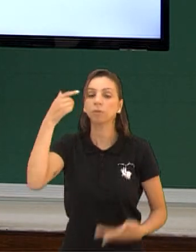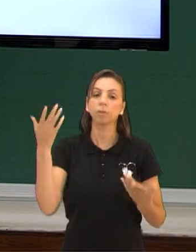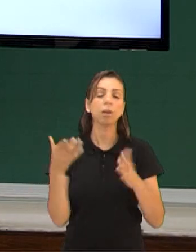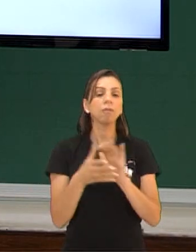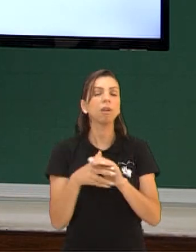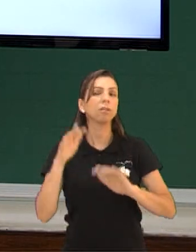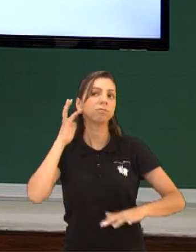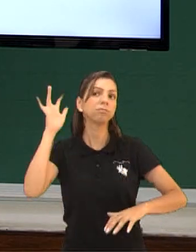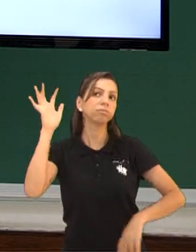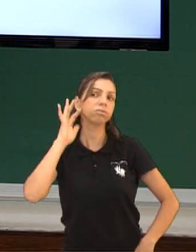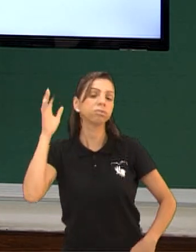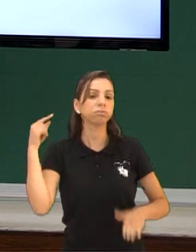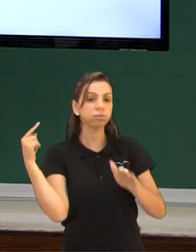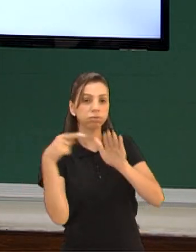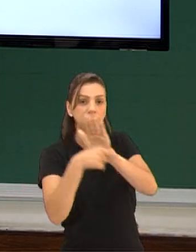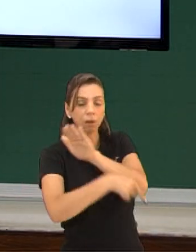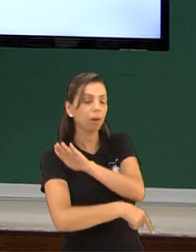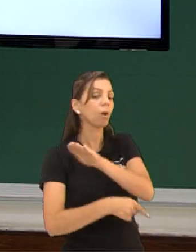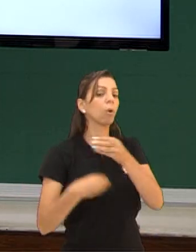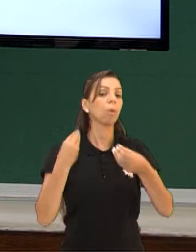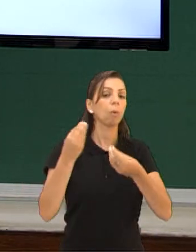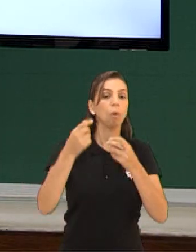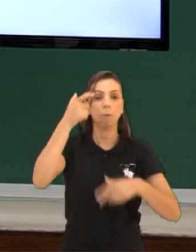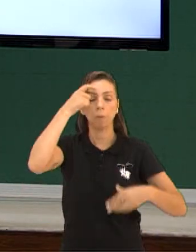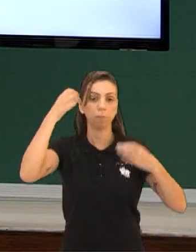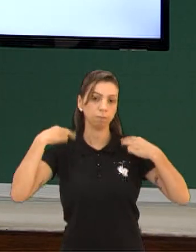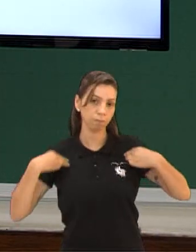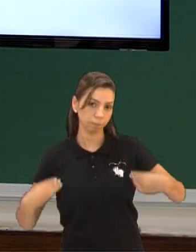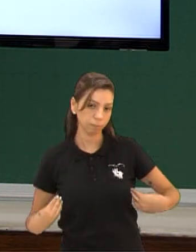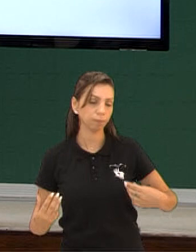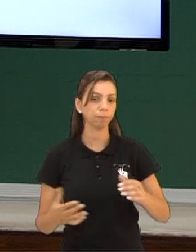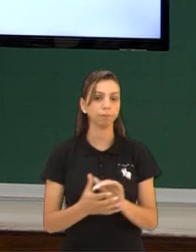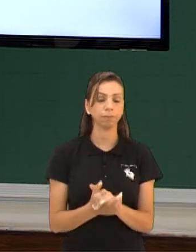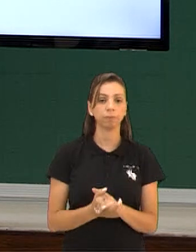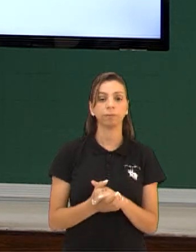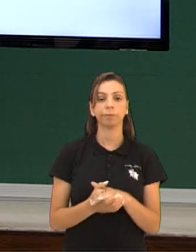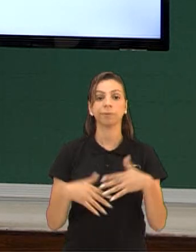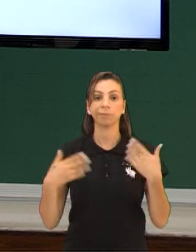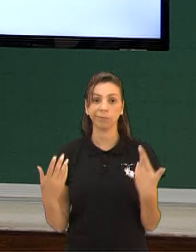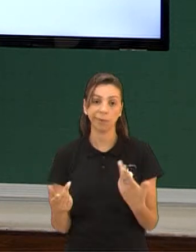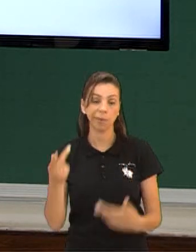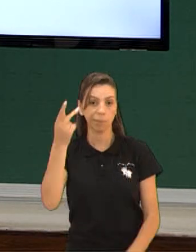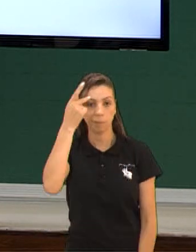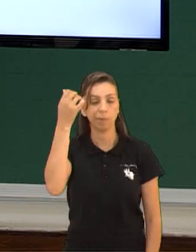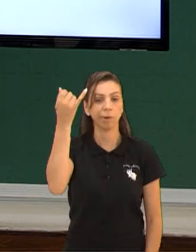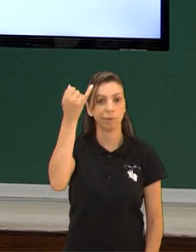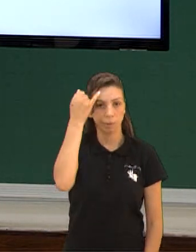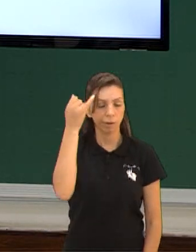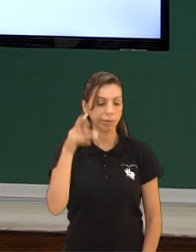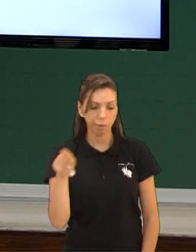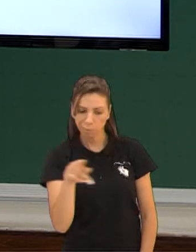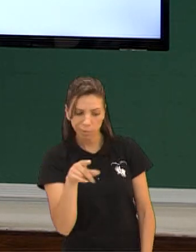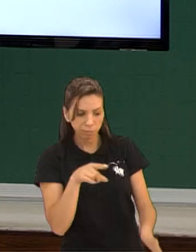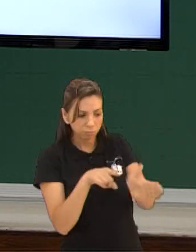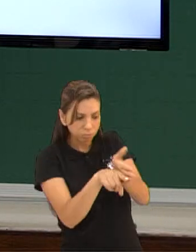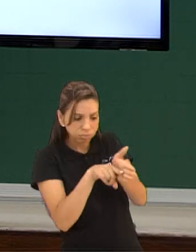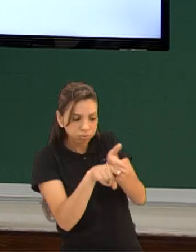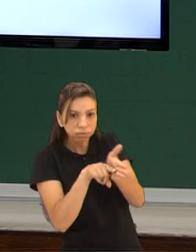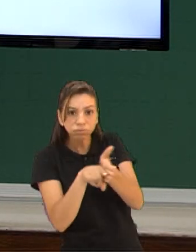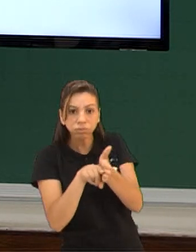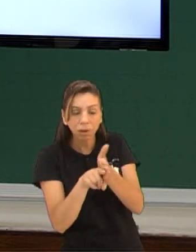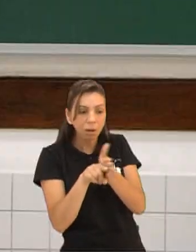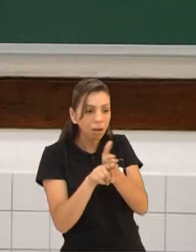sobre os nossos juízos estéticos. Então, vejam, o Kant é um professor, um pesquisador que se dedicou a várias áreas